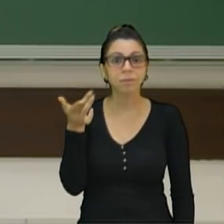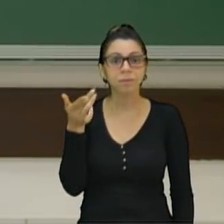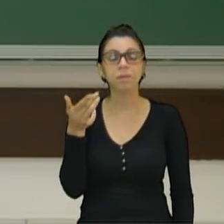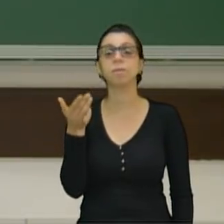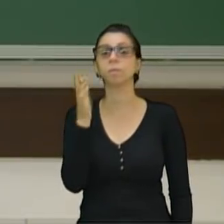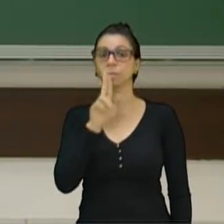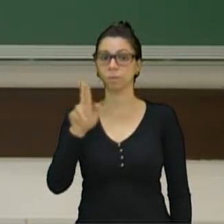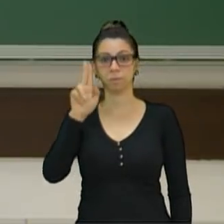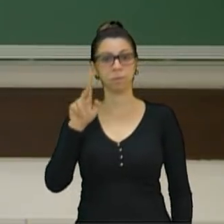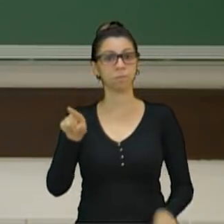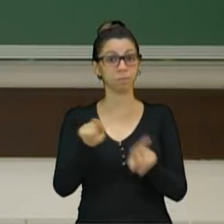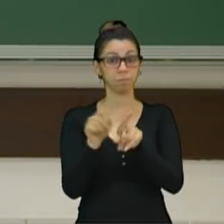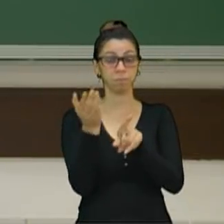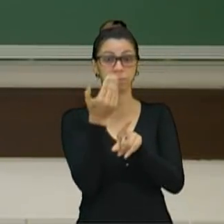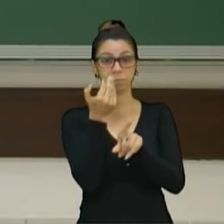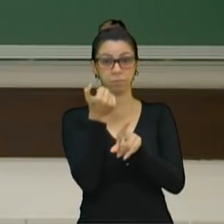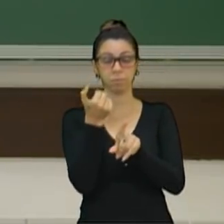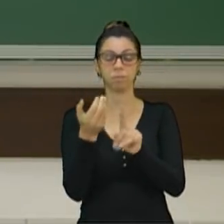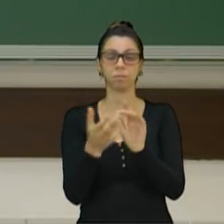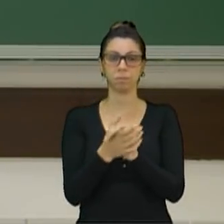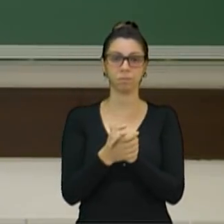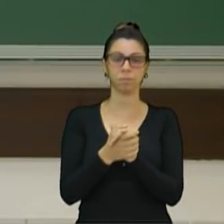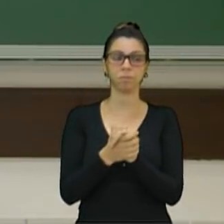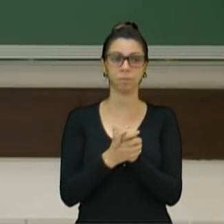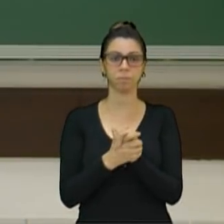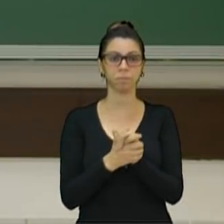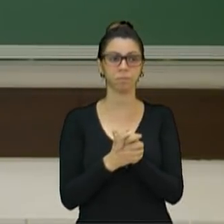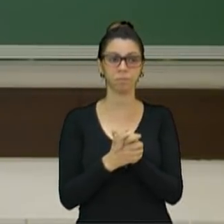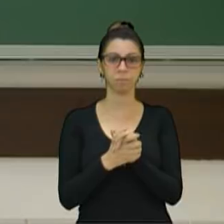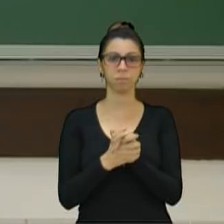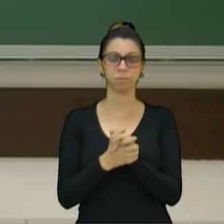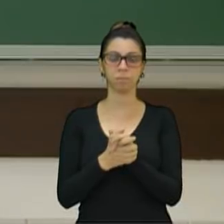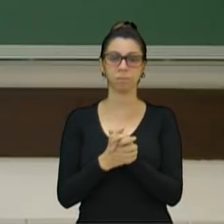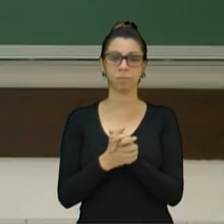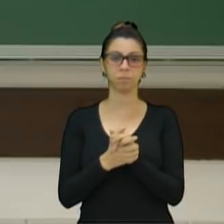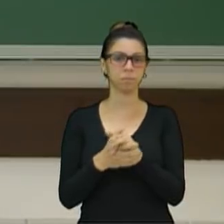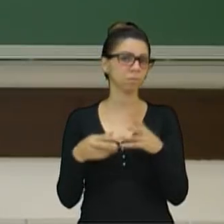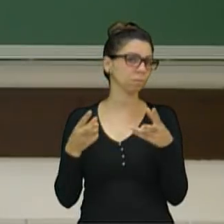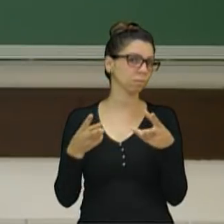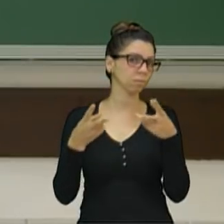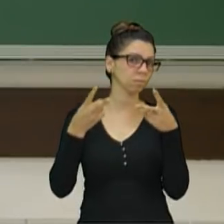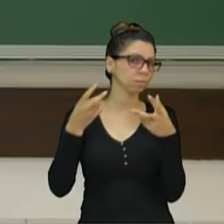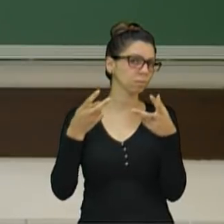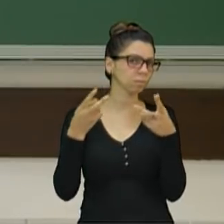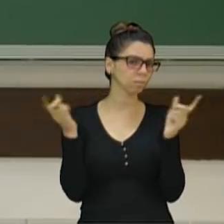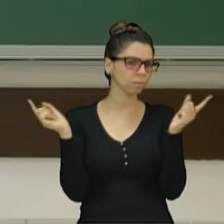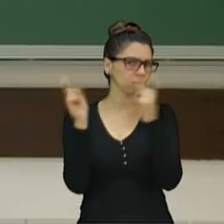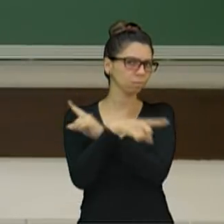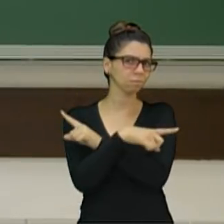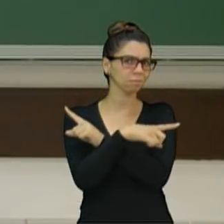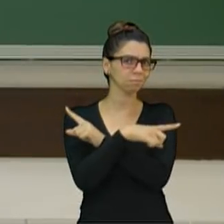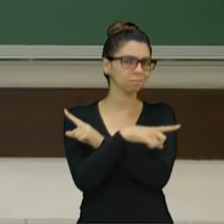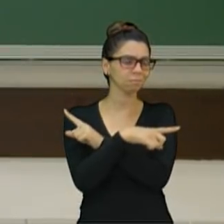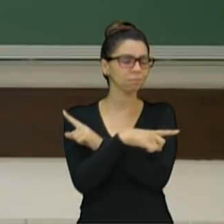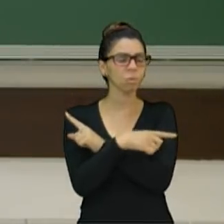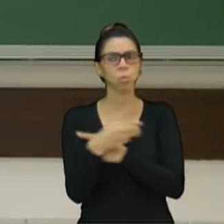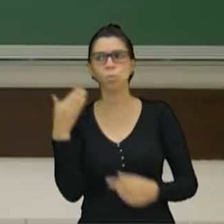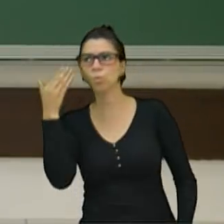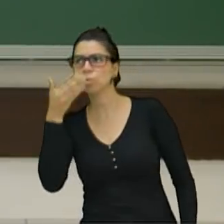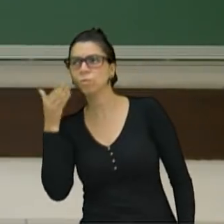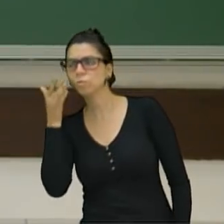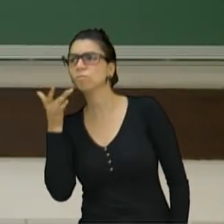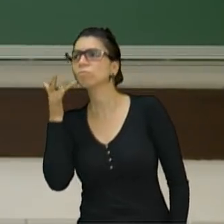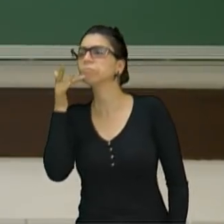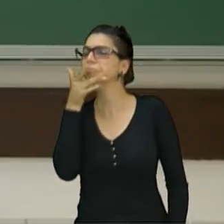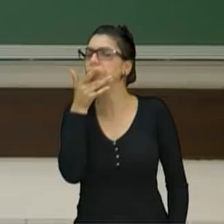mesmo? É bem salgado. Então percebam, são gostos opostos. Bem docinho, bem